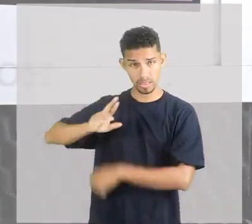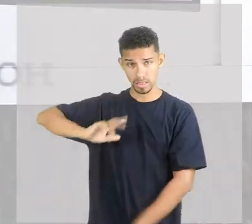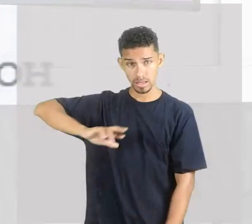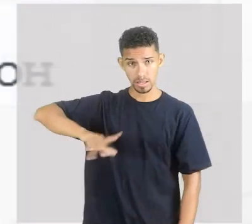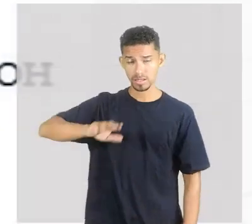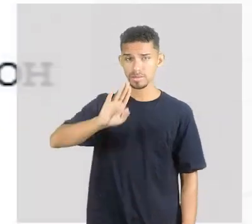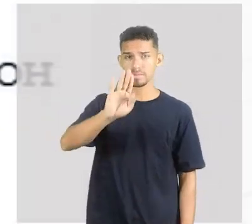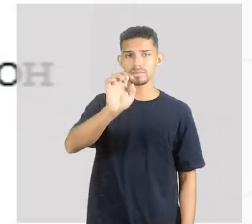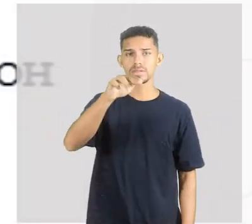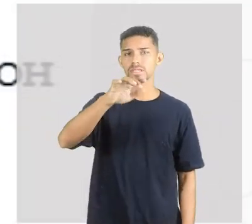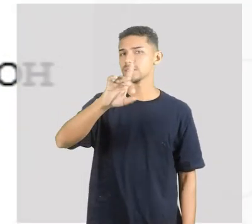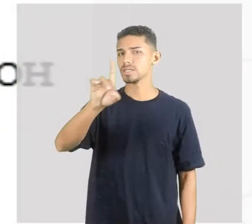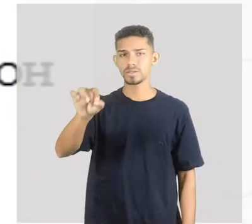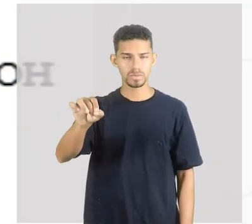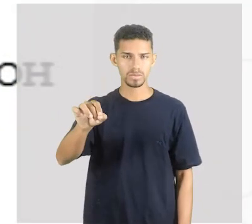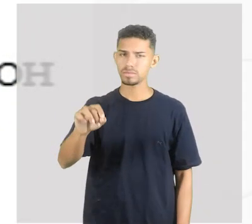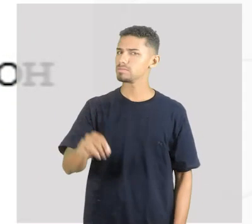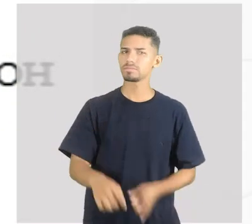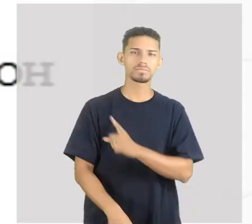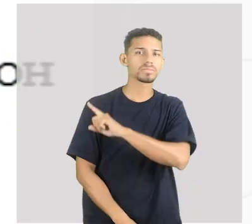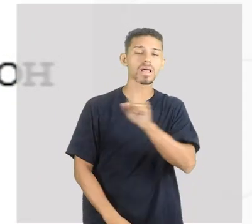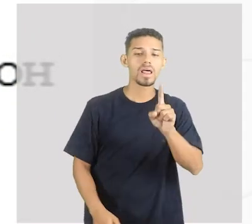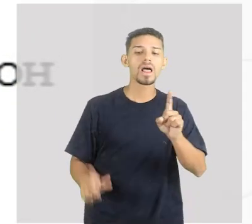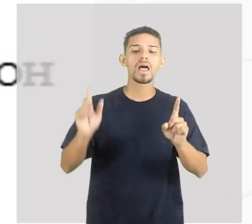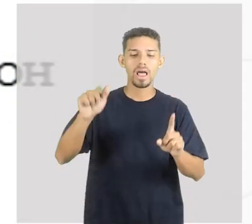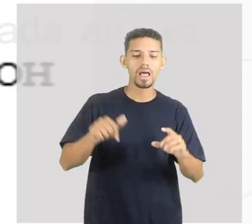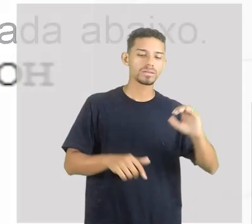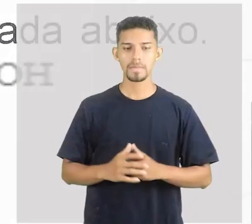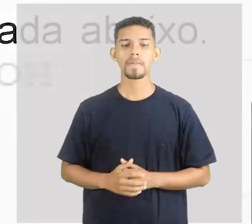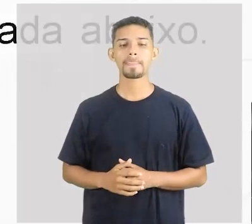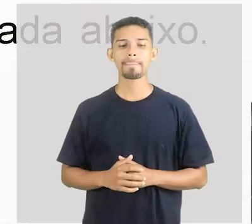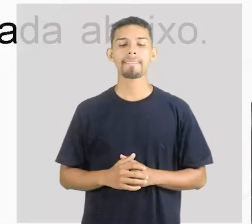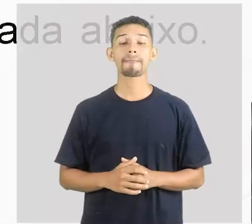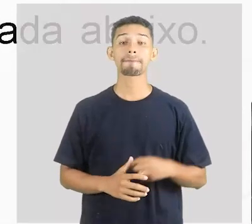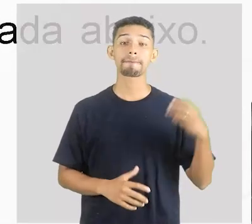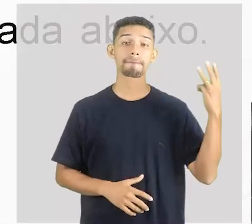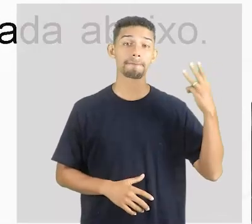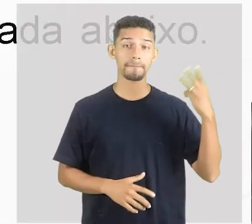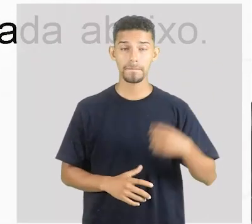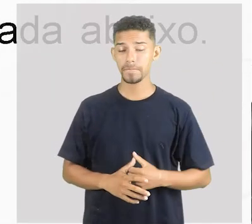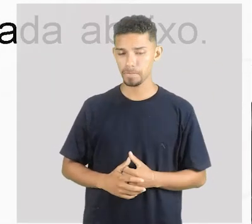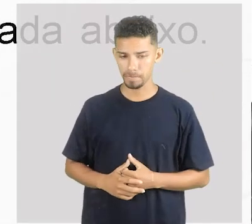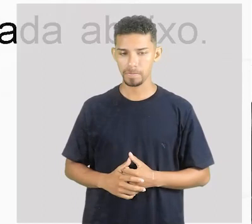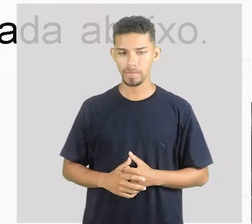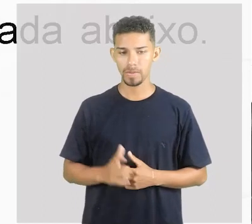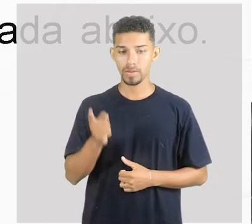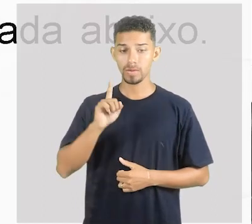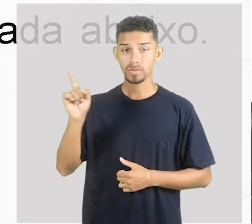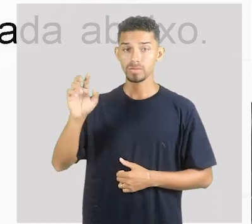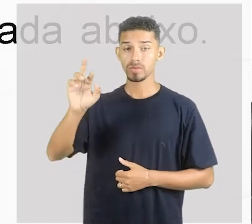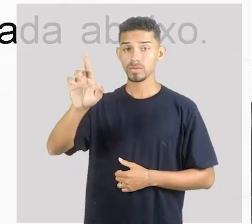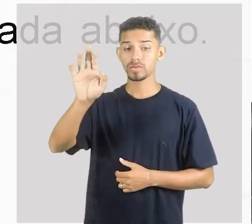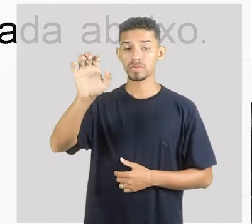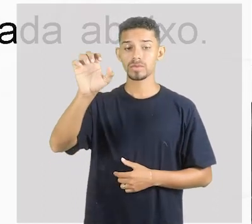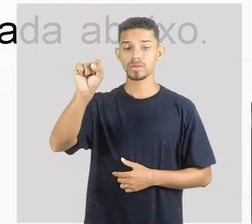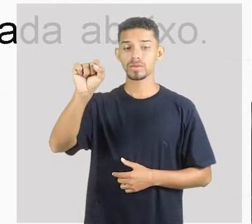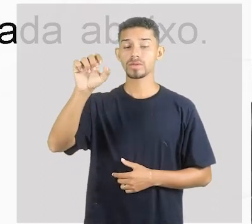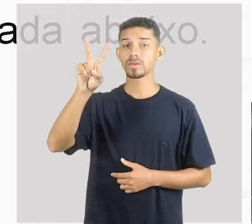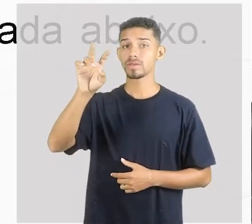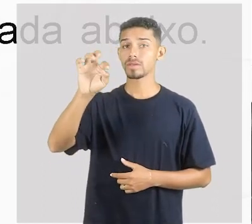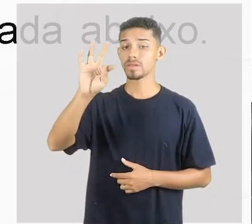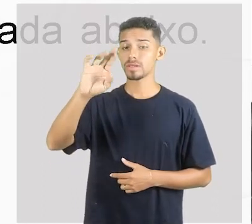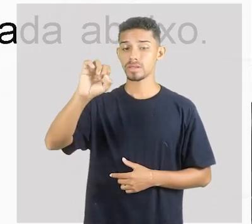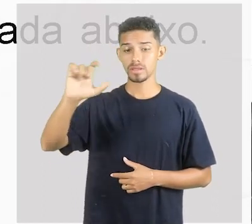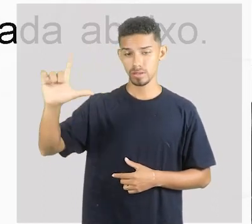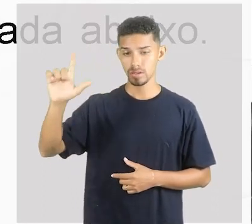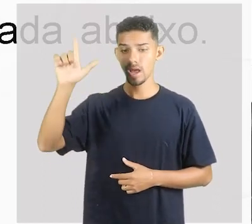a hidroxila ligada ao anel aromático, ou seja, um fenol. O resveratrol é um antioxidante